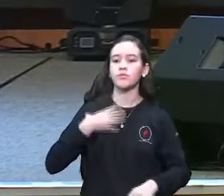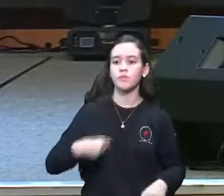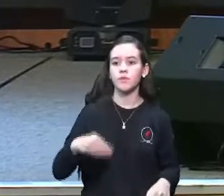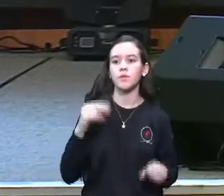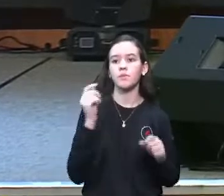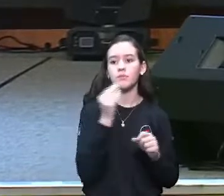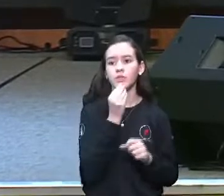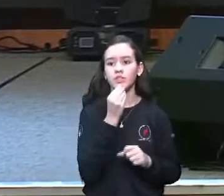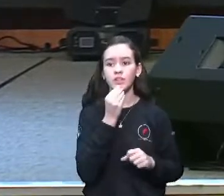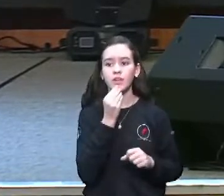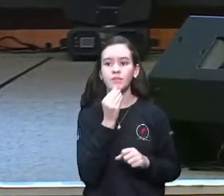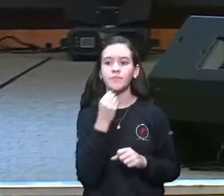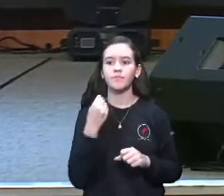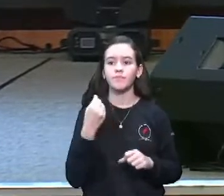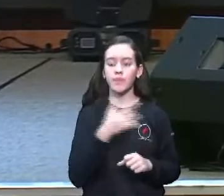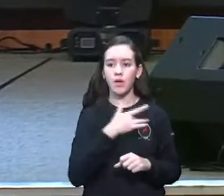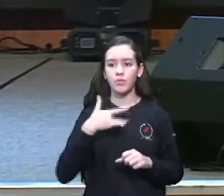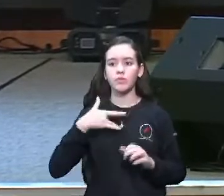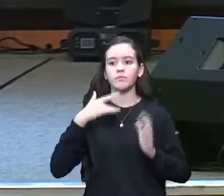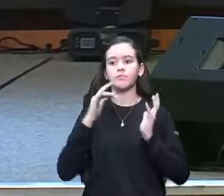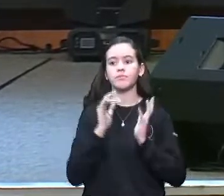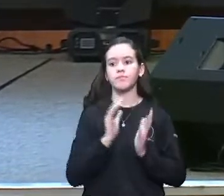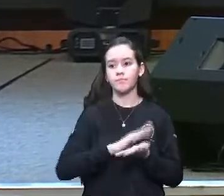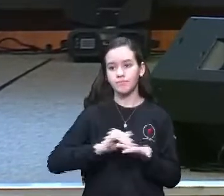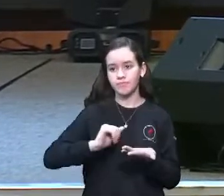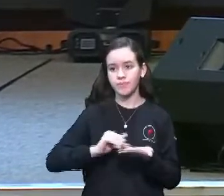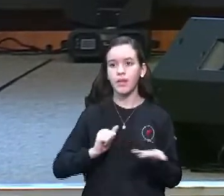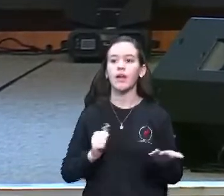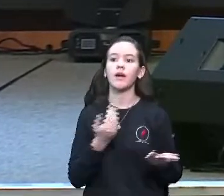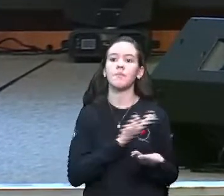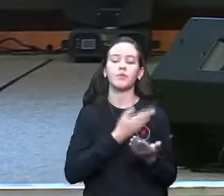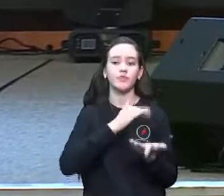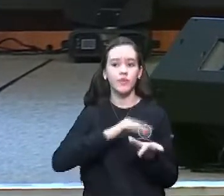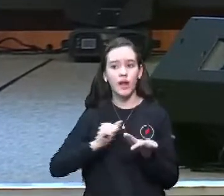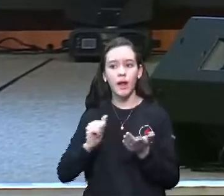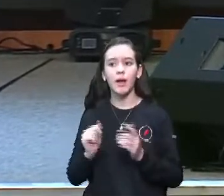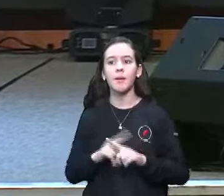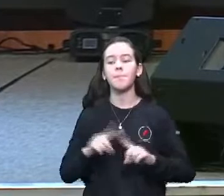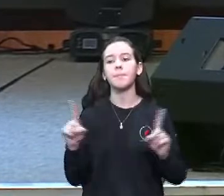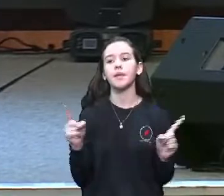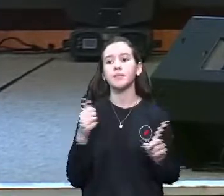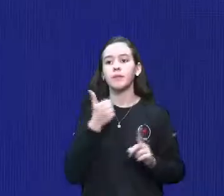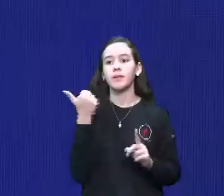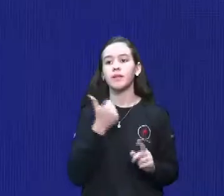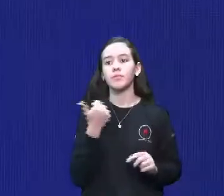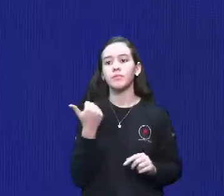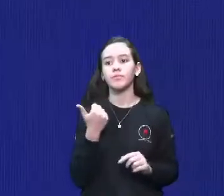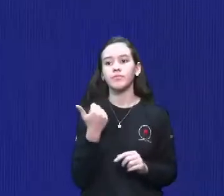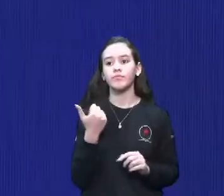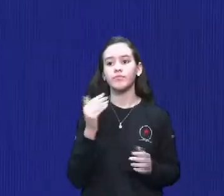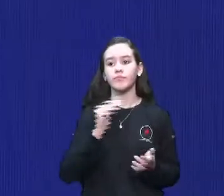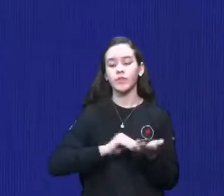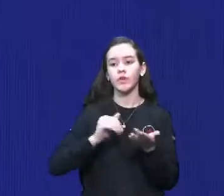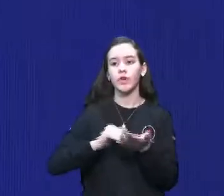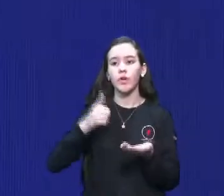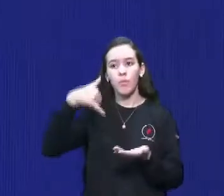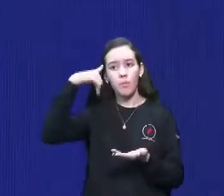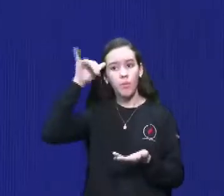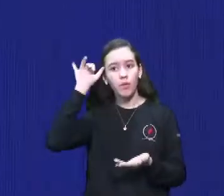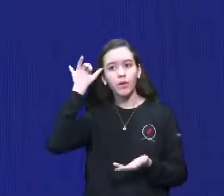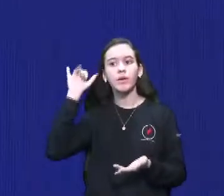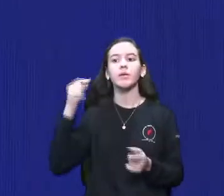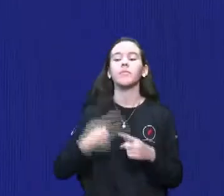tirar a saúde, o diabo podia tirar os amigos, fazia tudo o que ele fez. Na primeira ele tira o boi. Por quê? Boi serve para